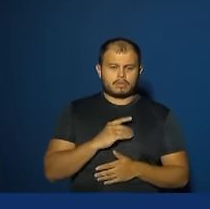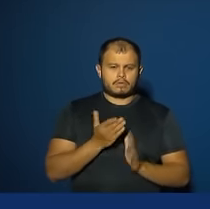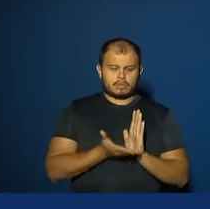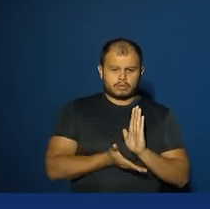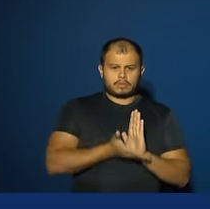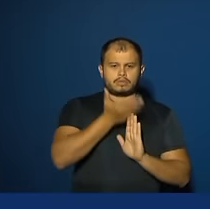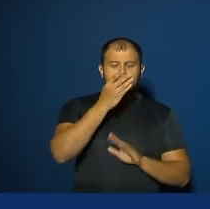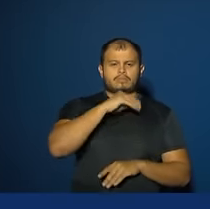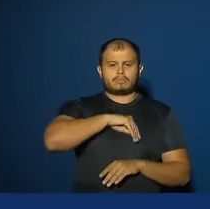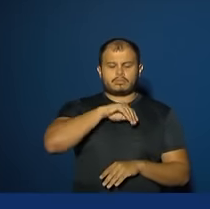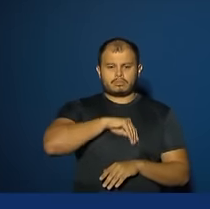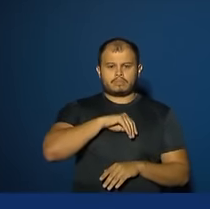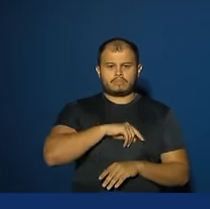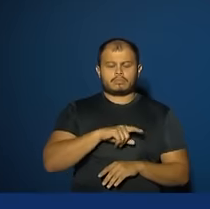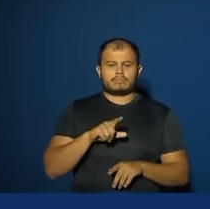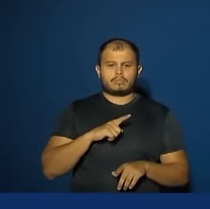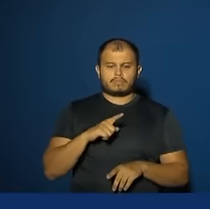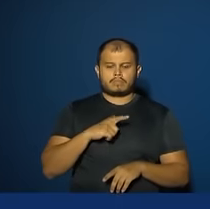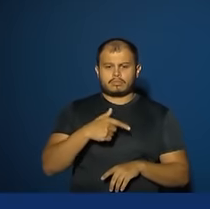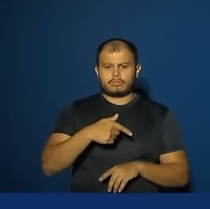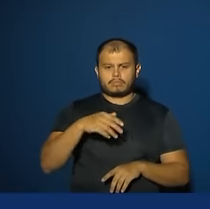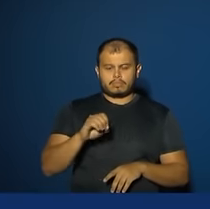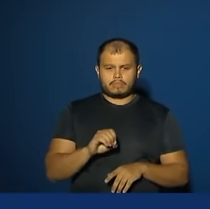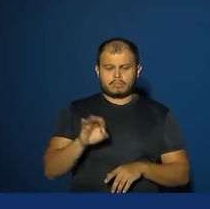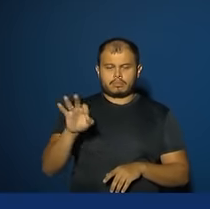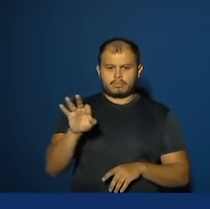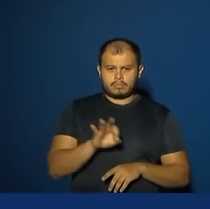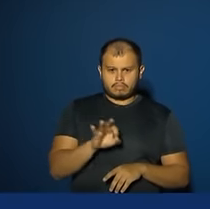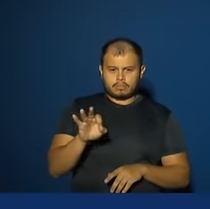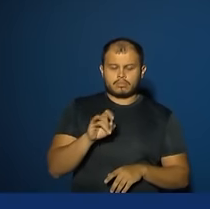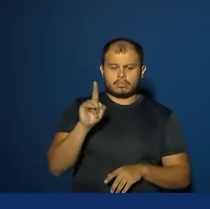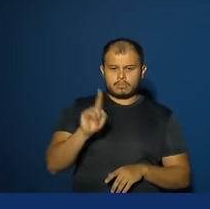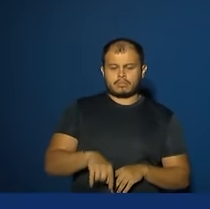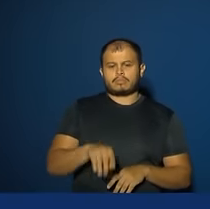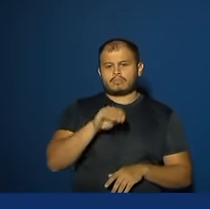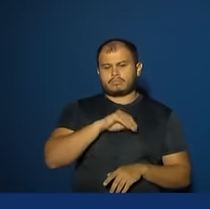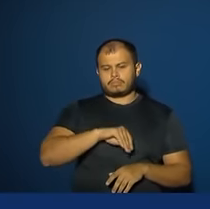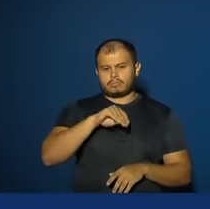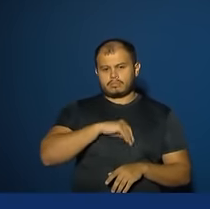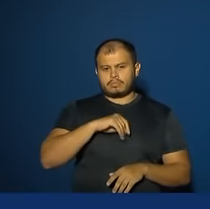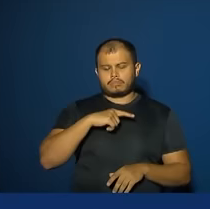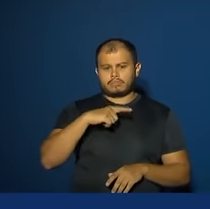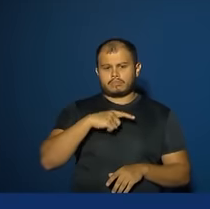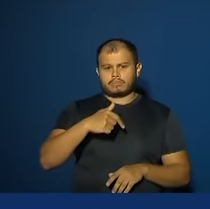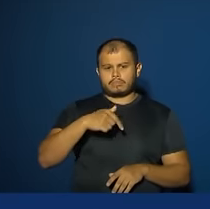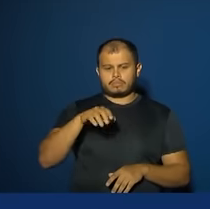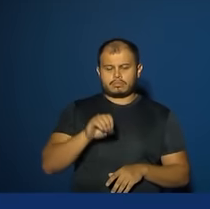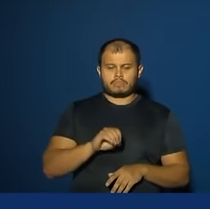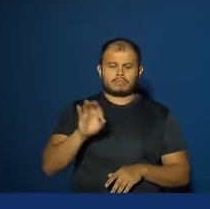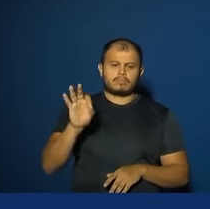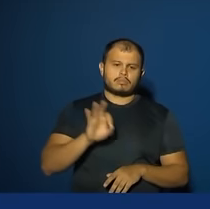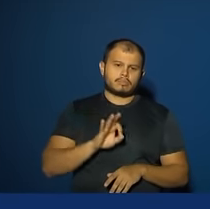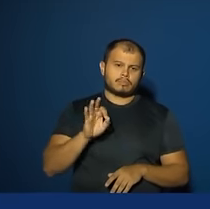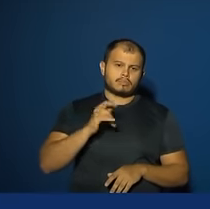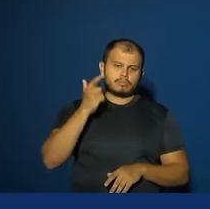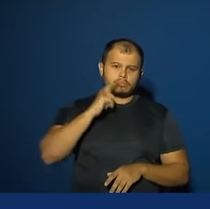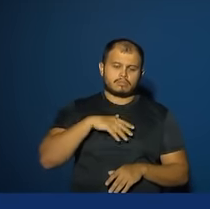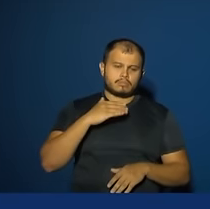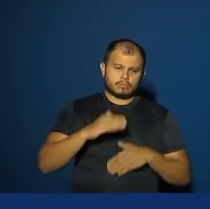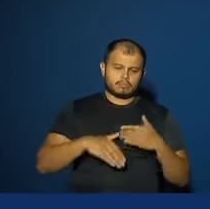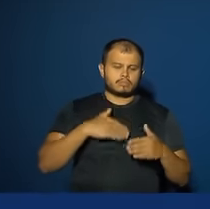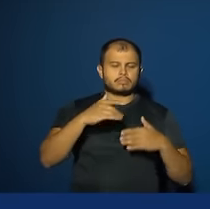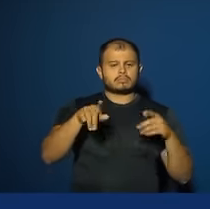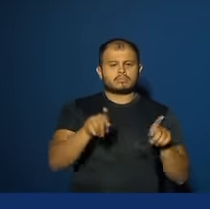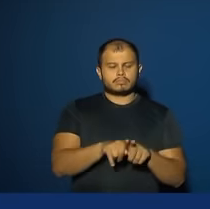mínimo, e a despesa com previdência, 70% da despesa da previdência é salário mínimo, então você tem 70% da despesa com crescimento